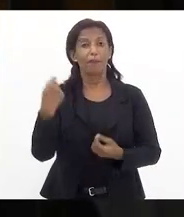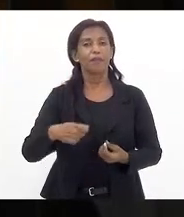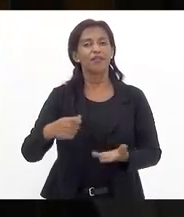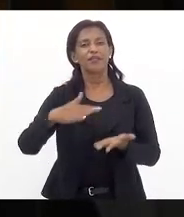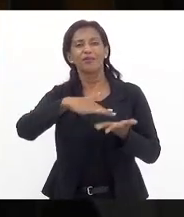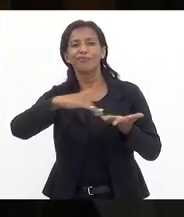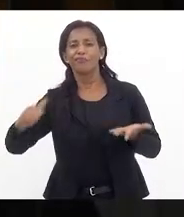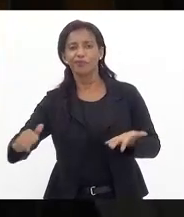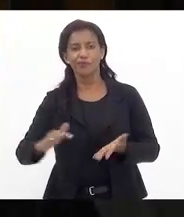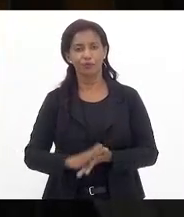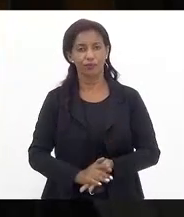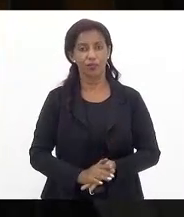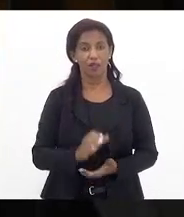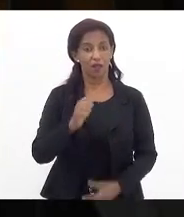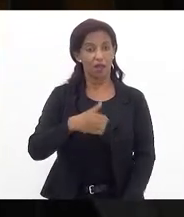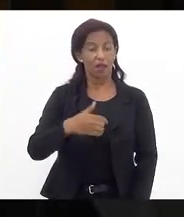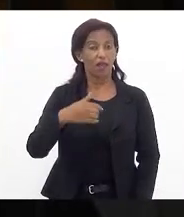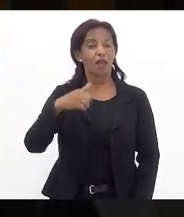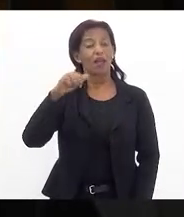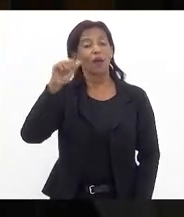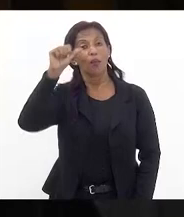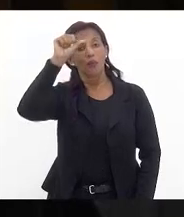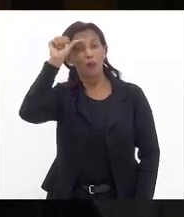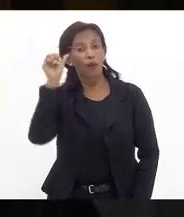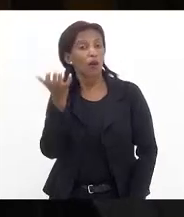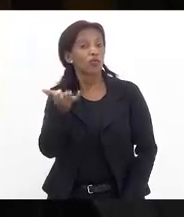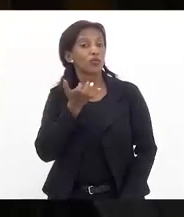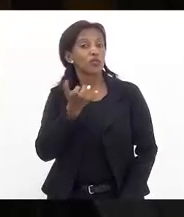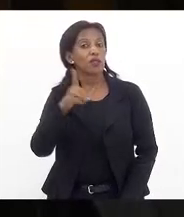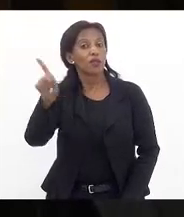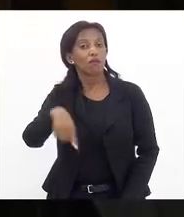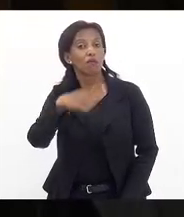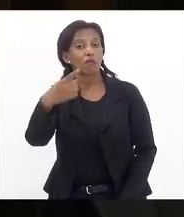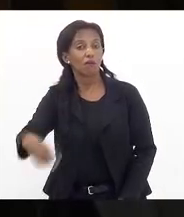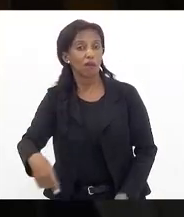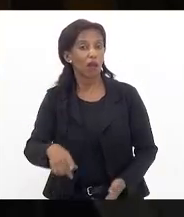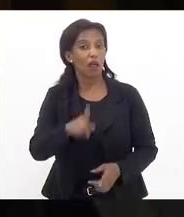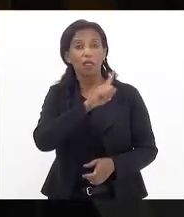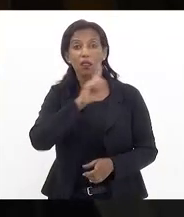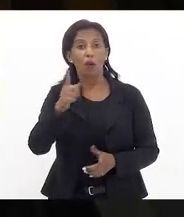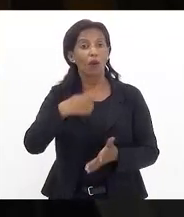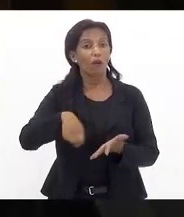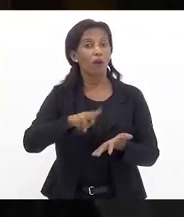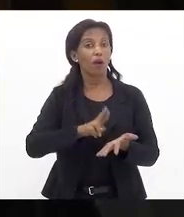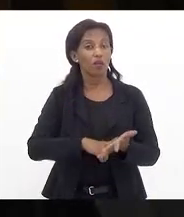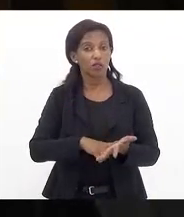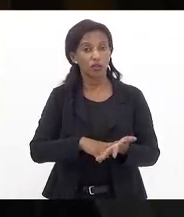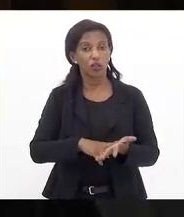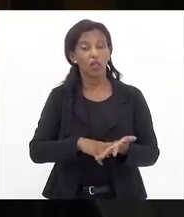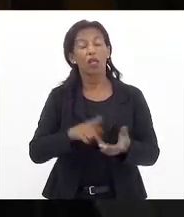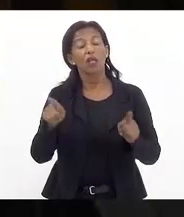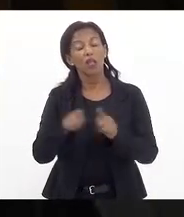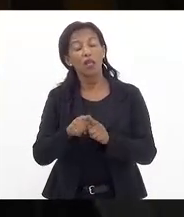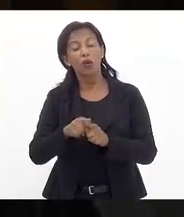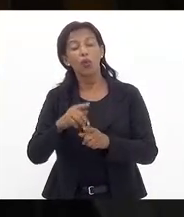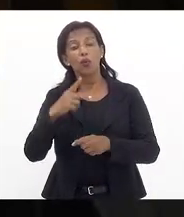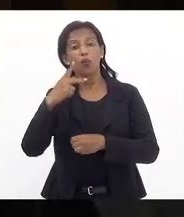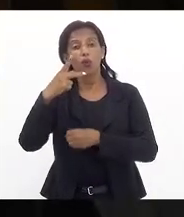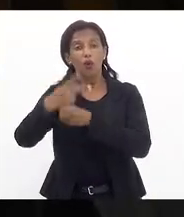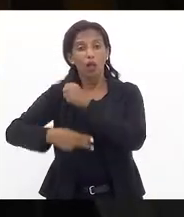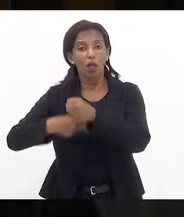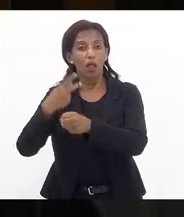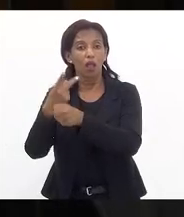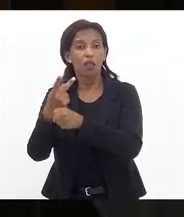Não é preciso extingui-las, é Cláudio Castro que quer extingui-las, não é o regime de recuperação fiscal. E o famigerado triênio. A Alerja